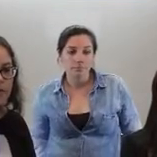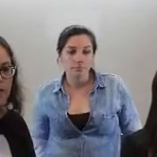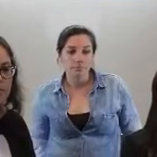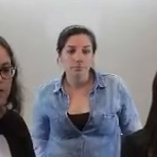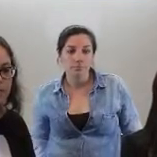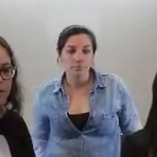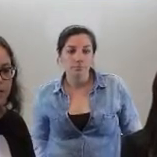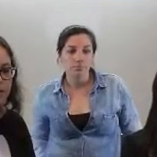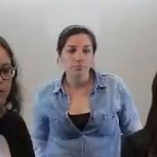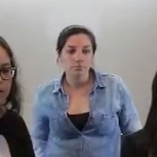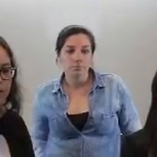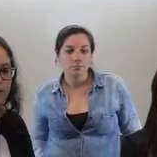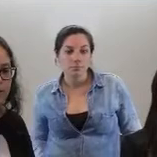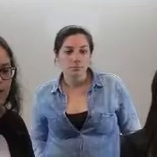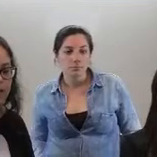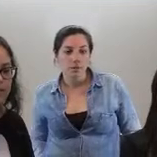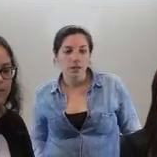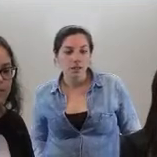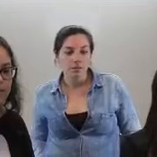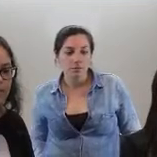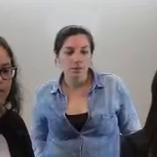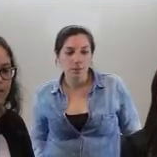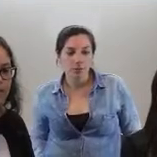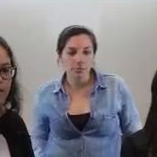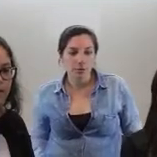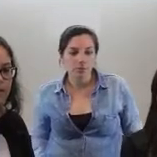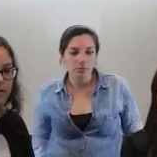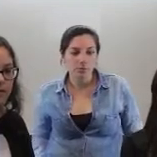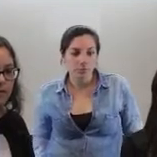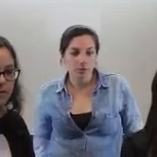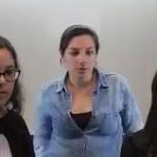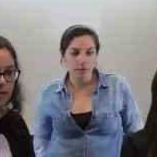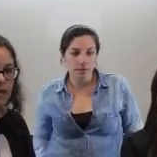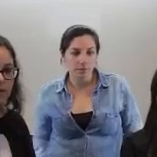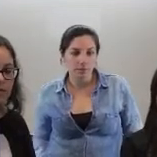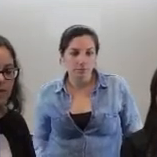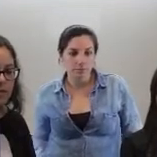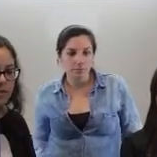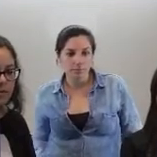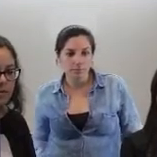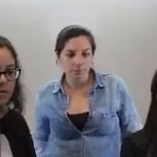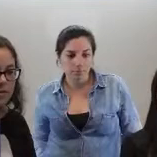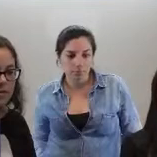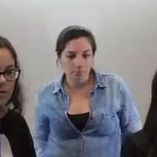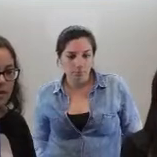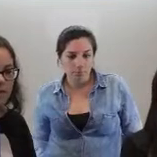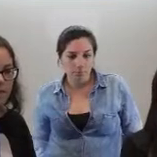Vai mostrar ali os capítulos aqui também. Ah, então ali embaixo eu também consigo mexer. Consegue